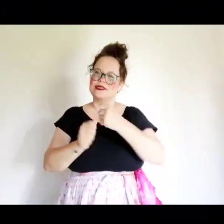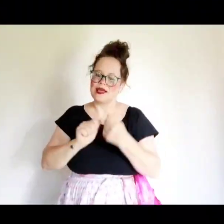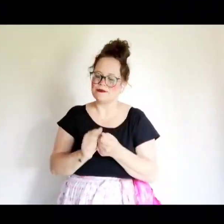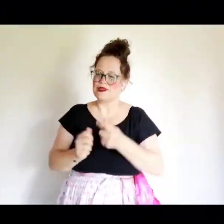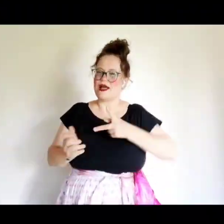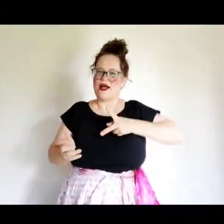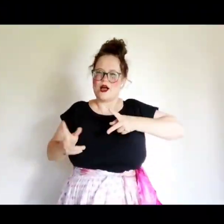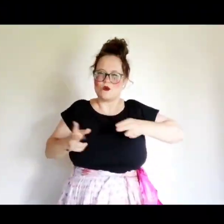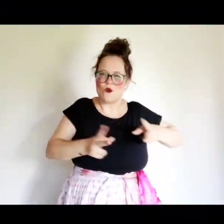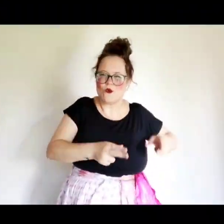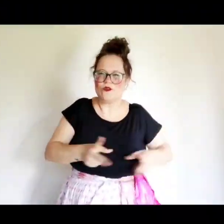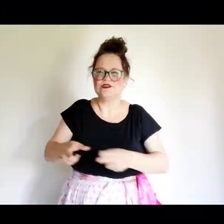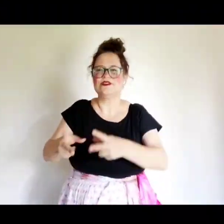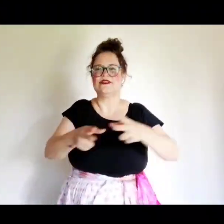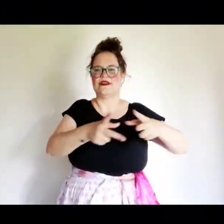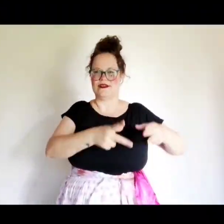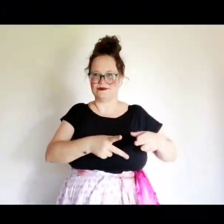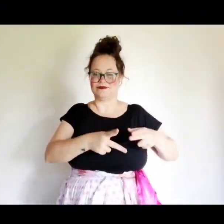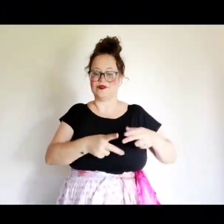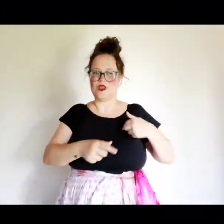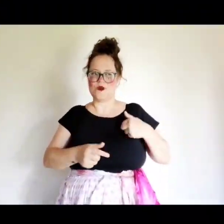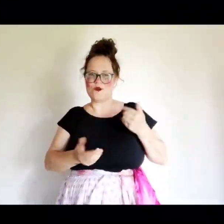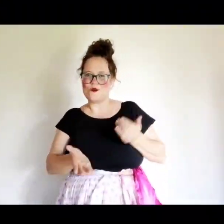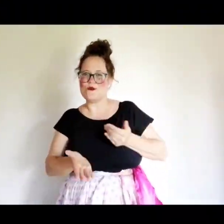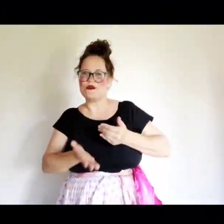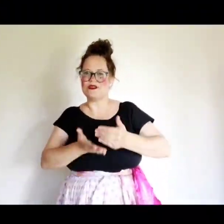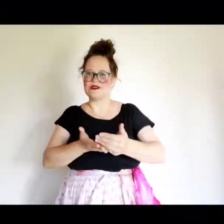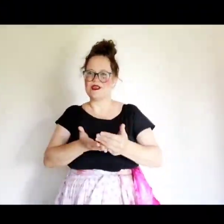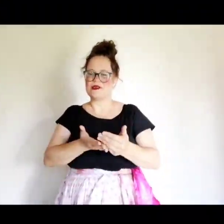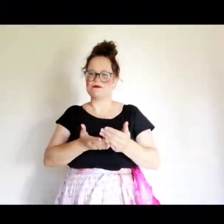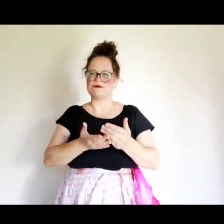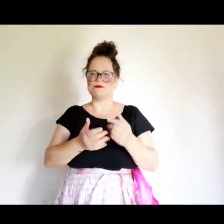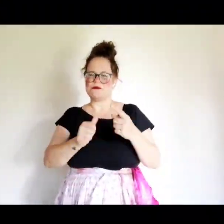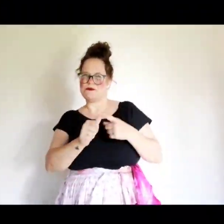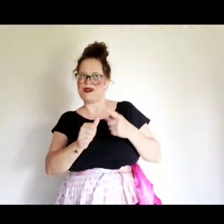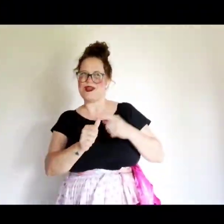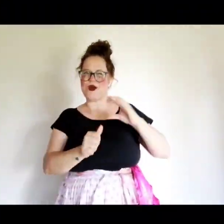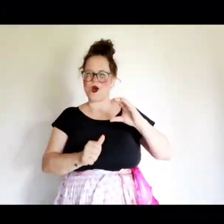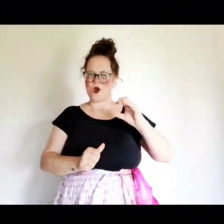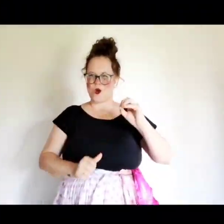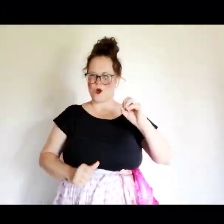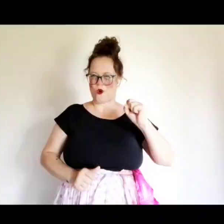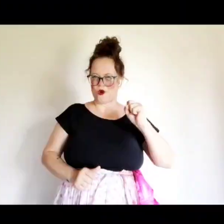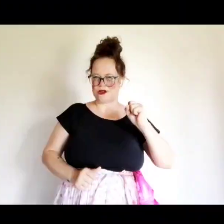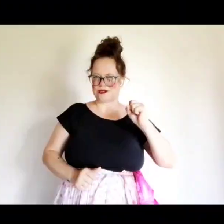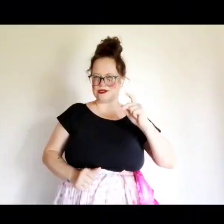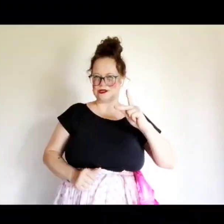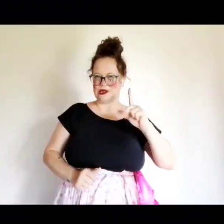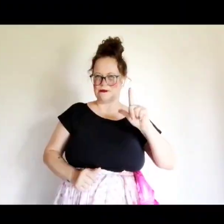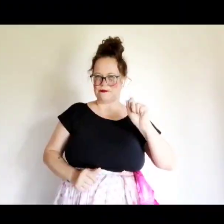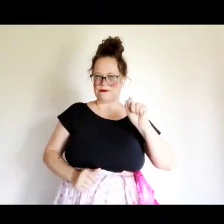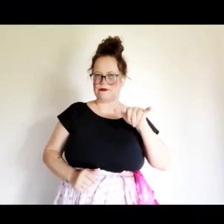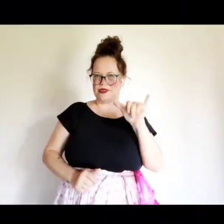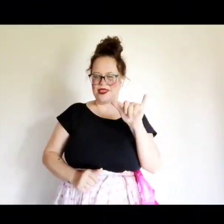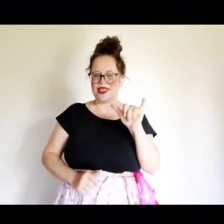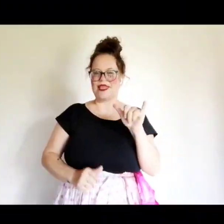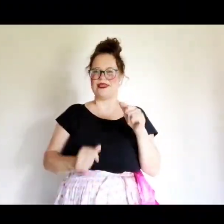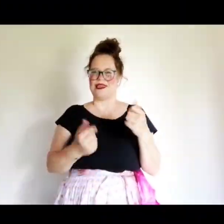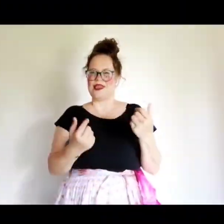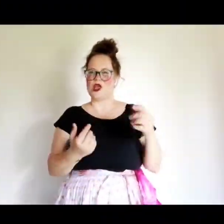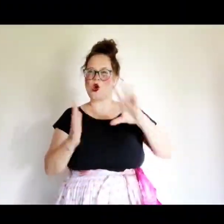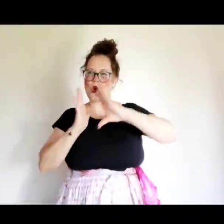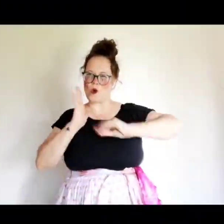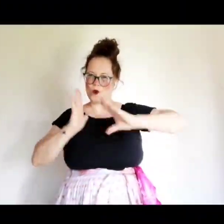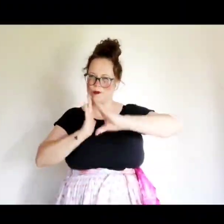algumas coisas. Aí comecei. A primeira ideia, então, como era cosplay, eu ia cobrir todo o meu corpo, como